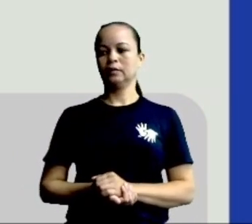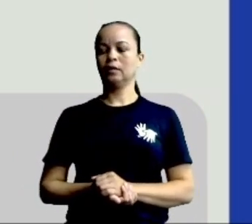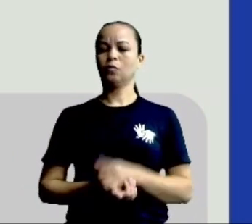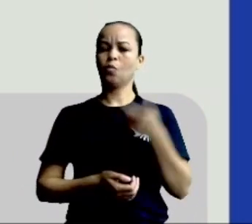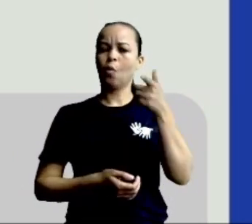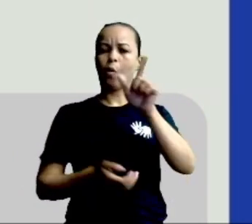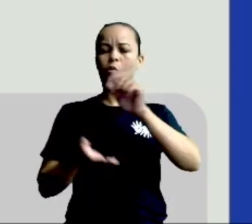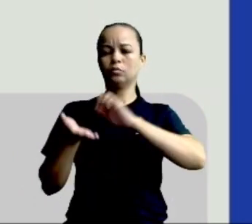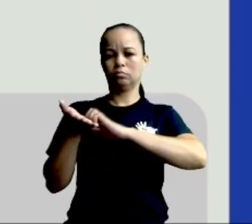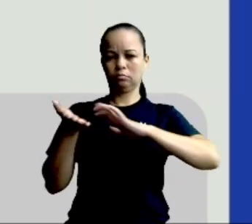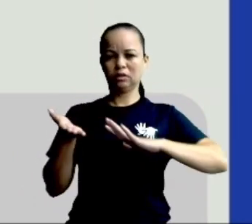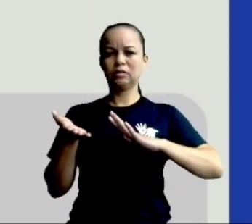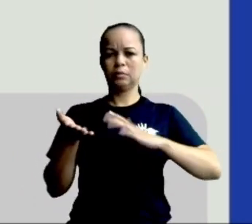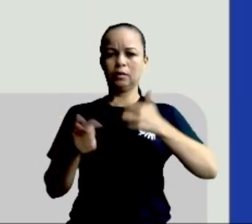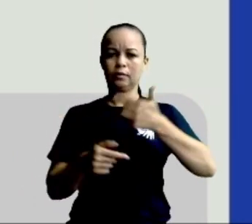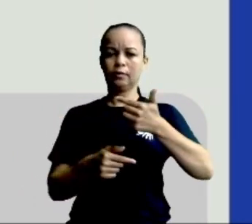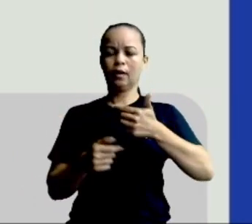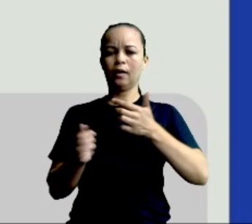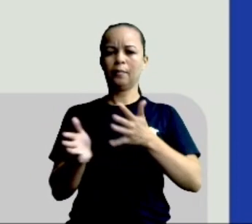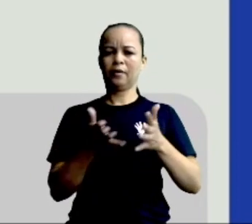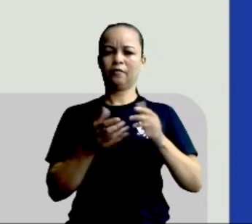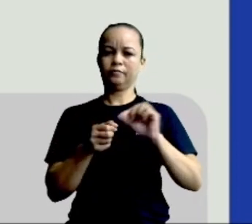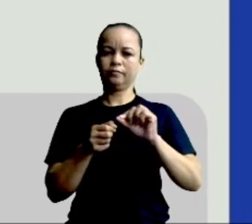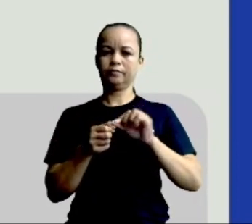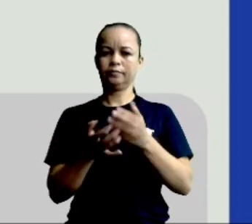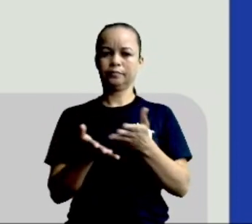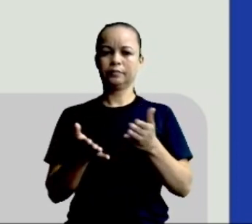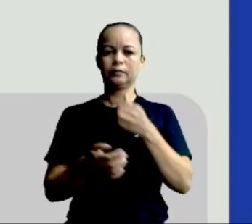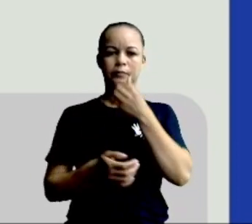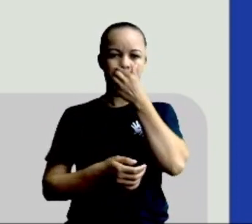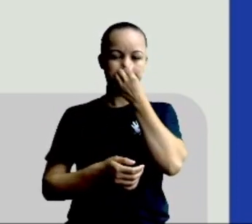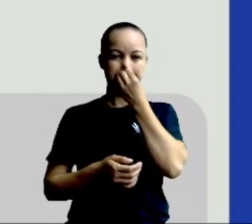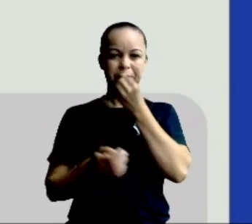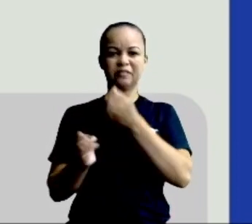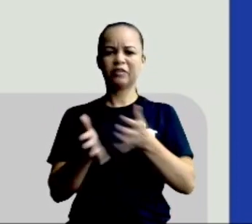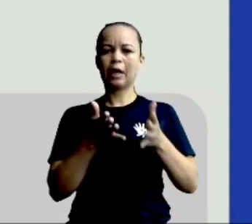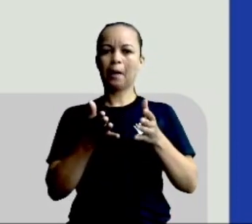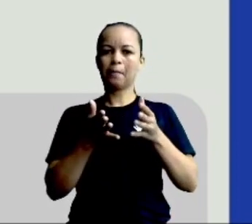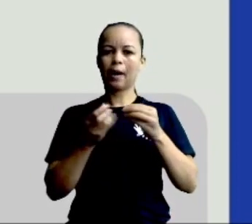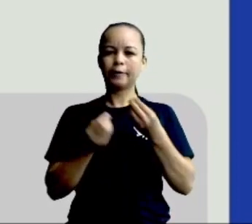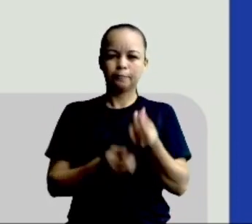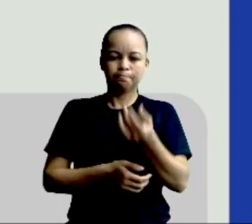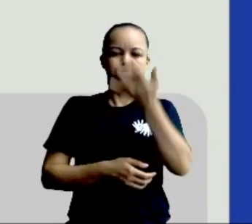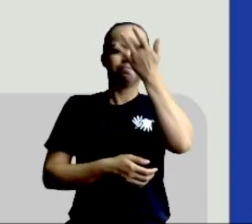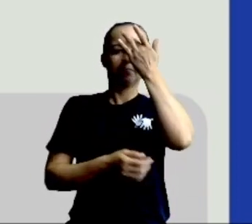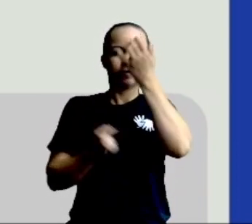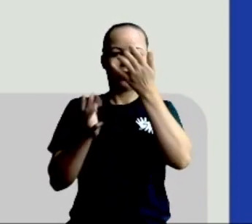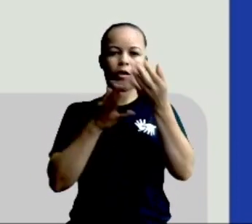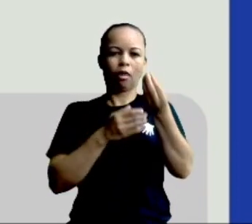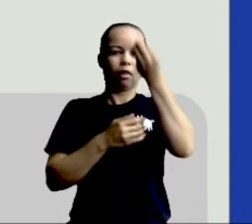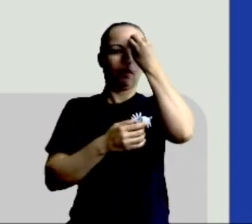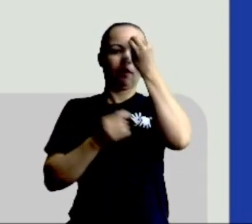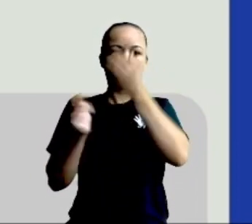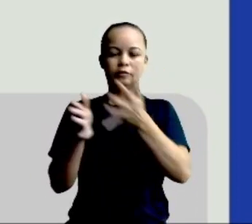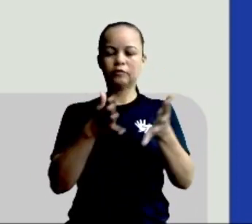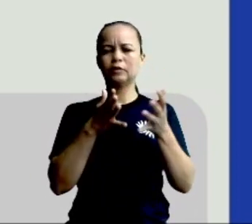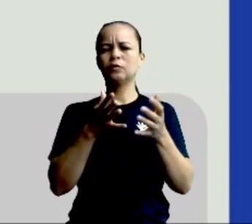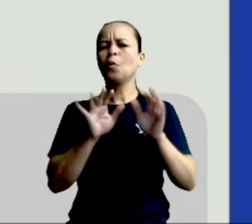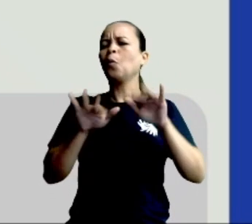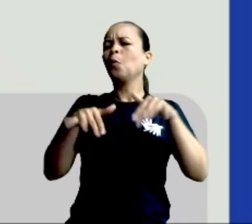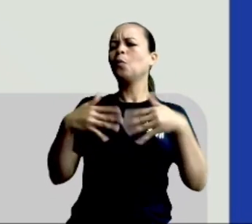e outro exercício aqui, para a gente fazer, para ficar mais fixado, diz assim, ó, qual é o